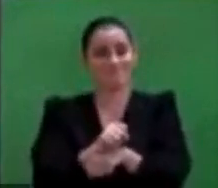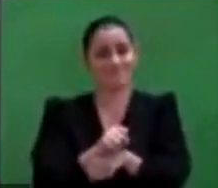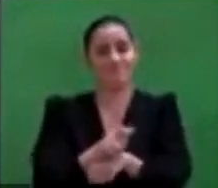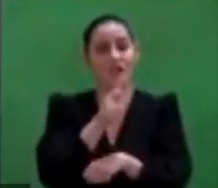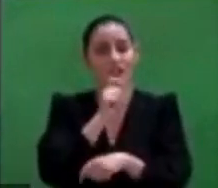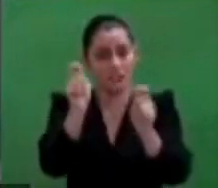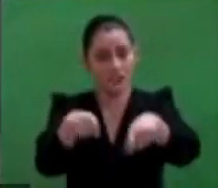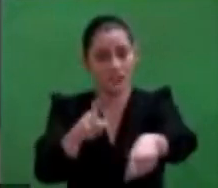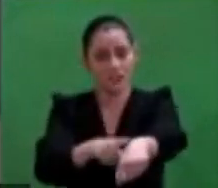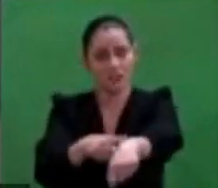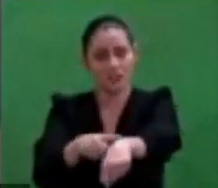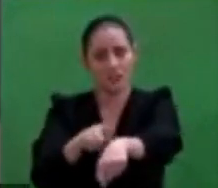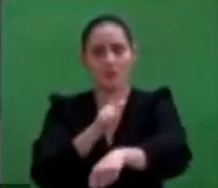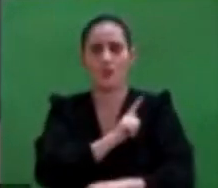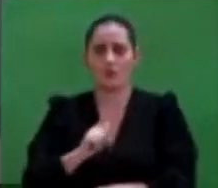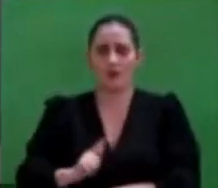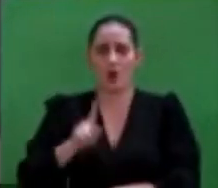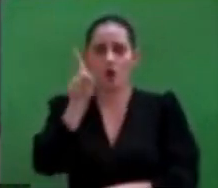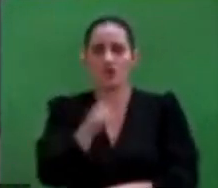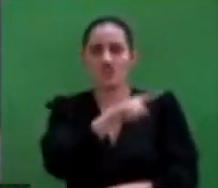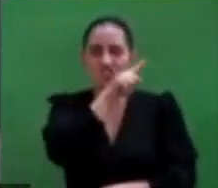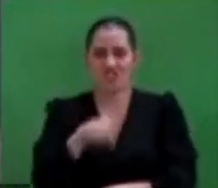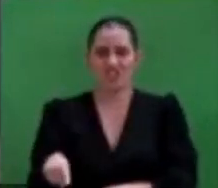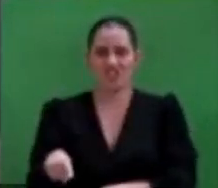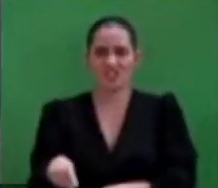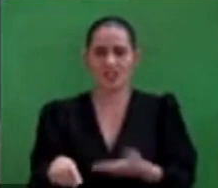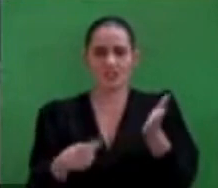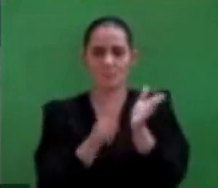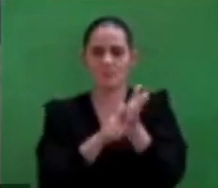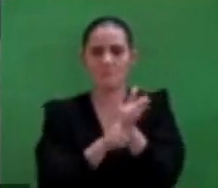Ainda há tempo, governador, de cancelar essa pouca